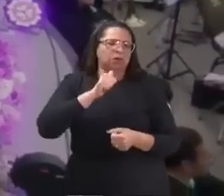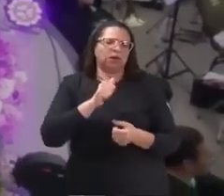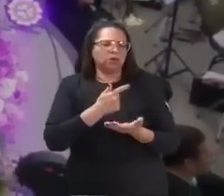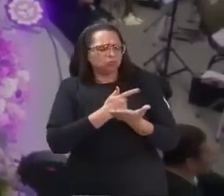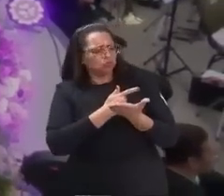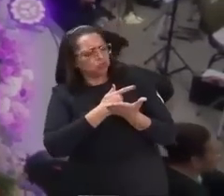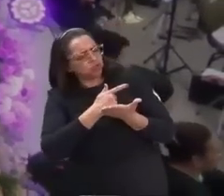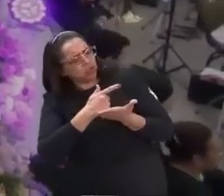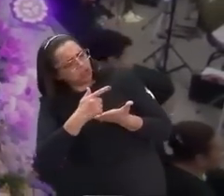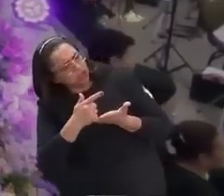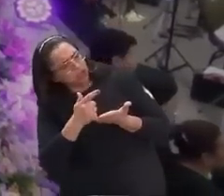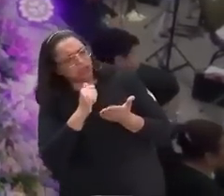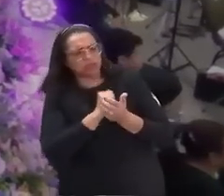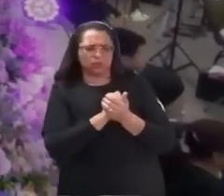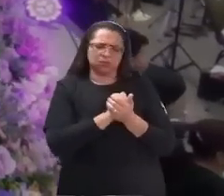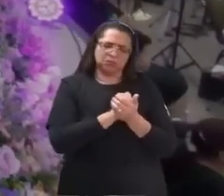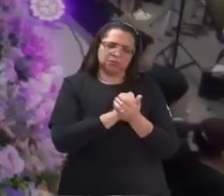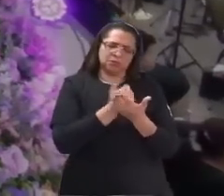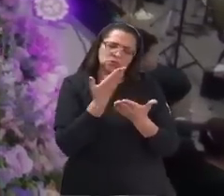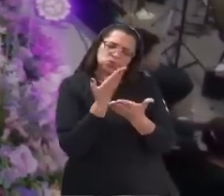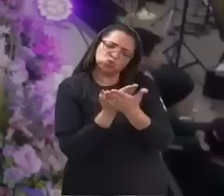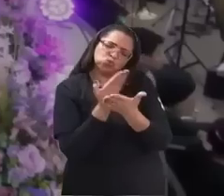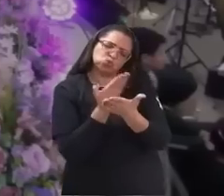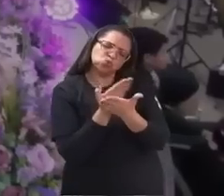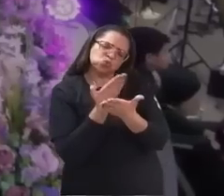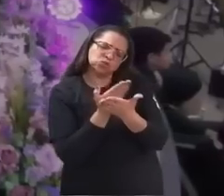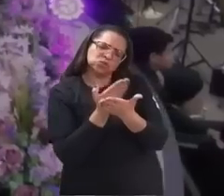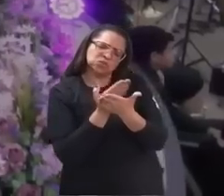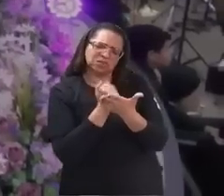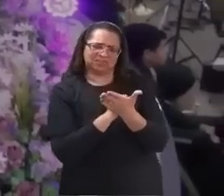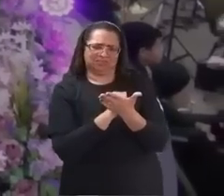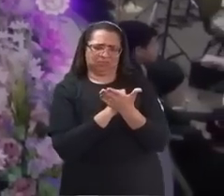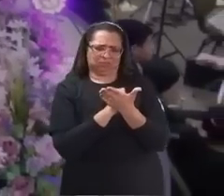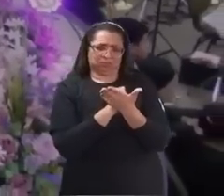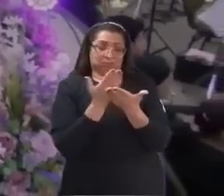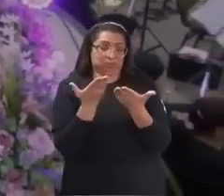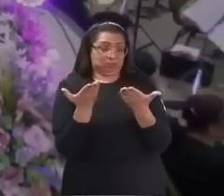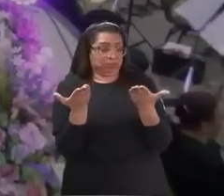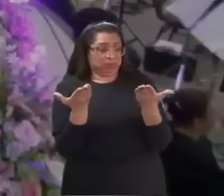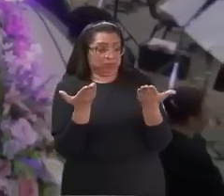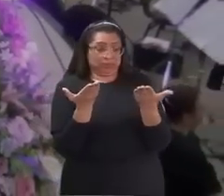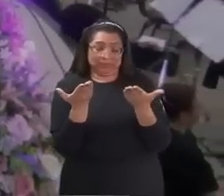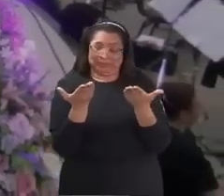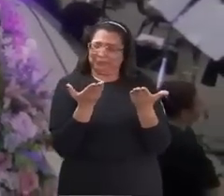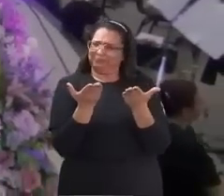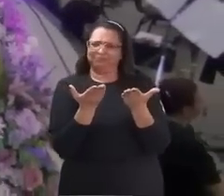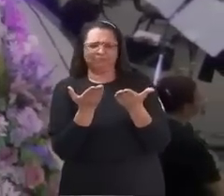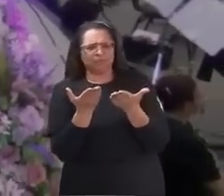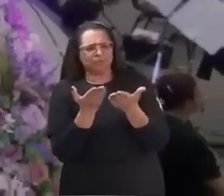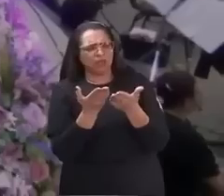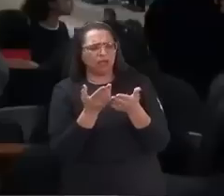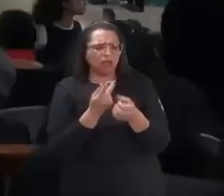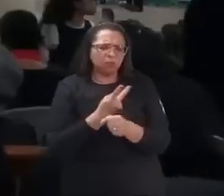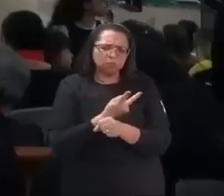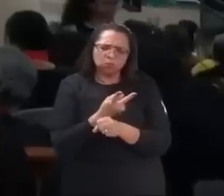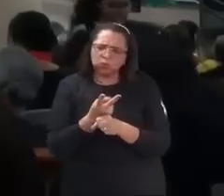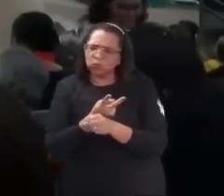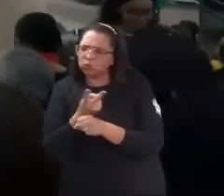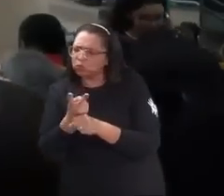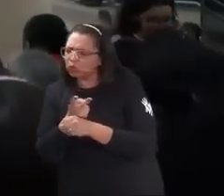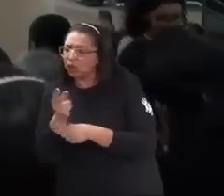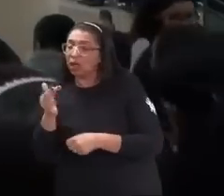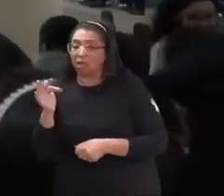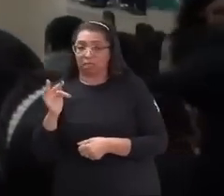Aí eu procurei estudar, mas batia de frente. Aí fui procurar teólogos, não